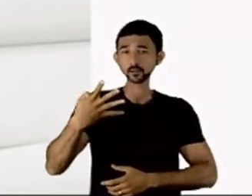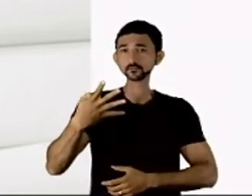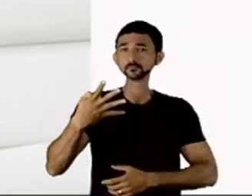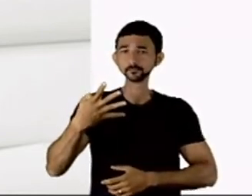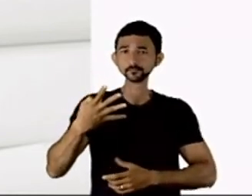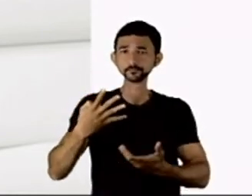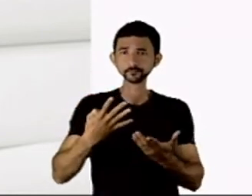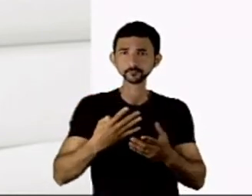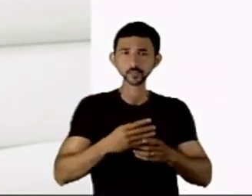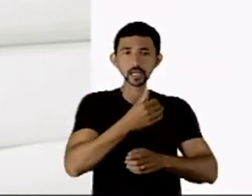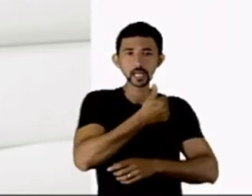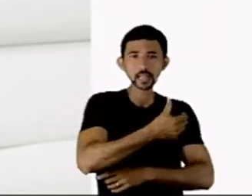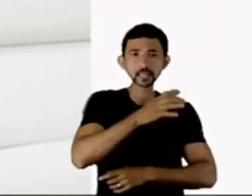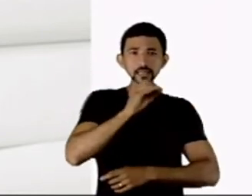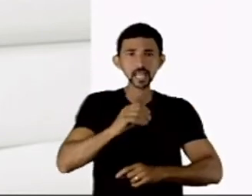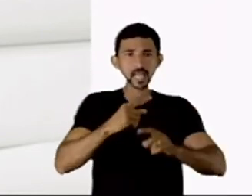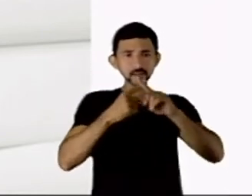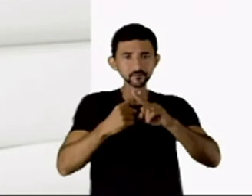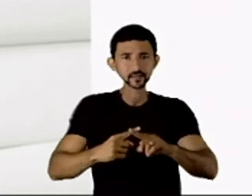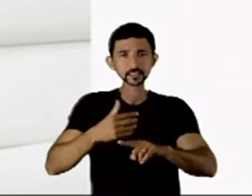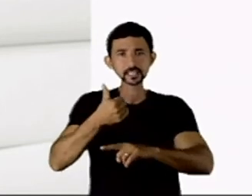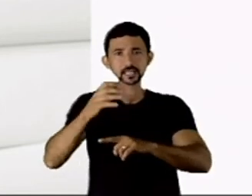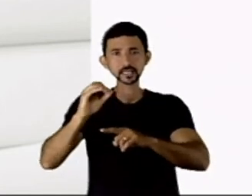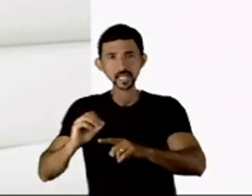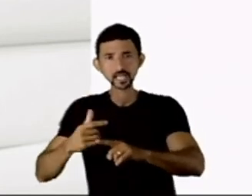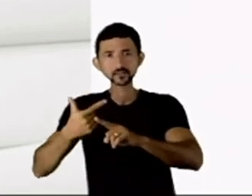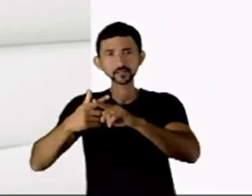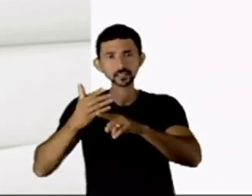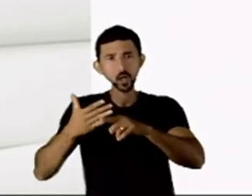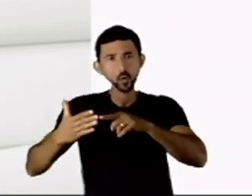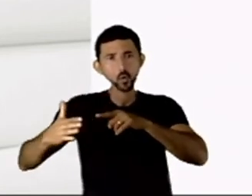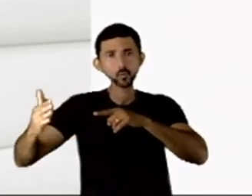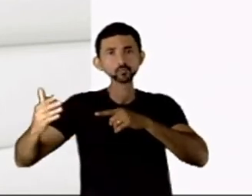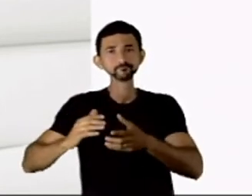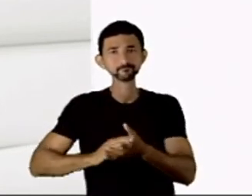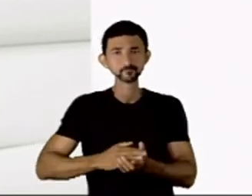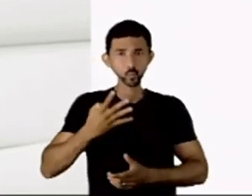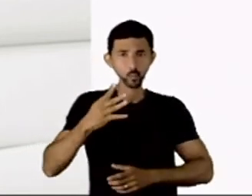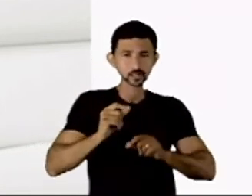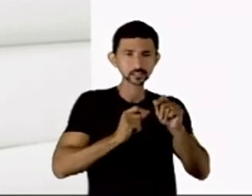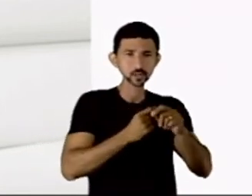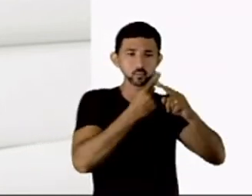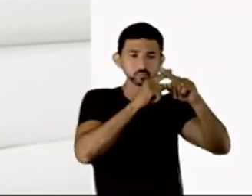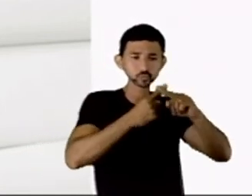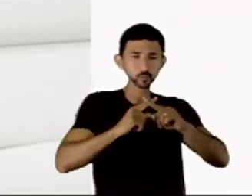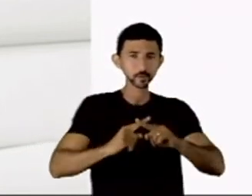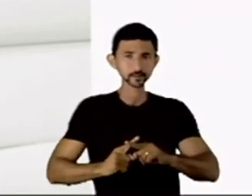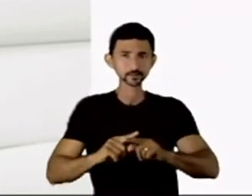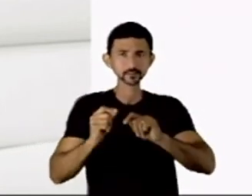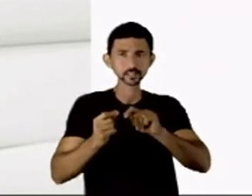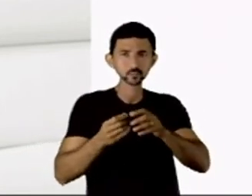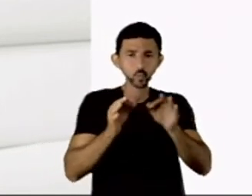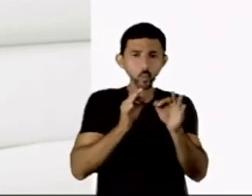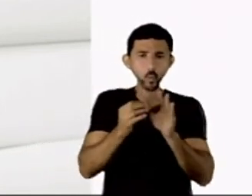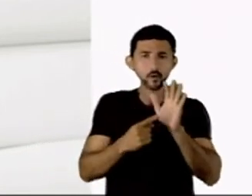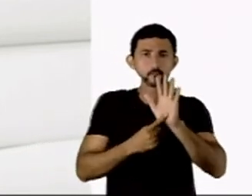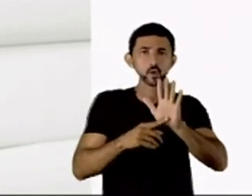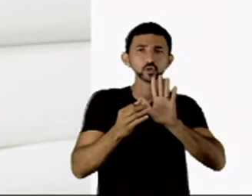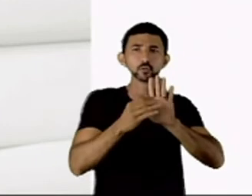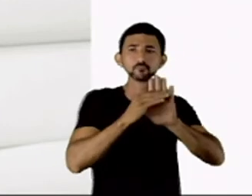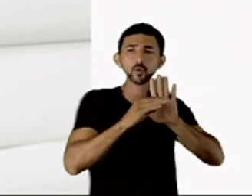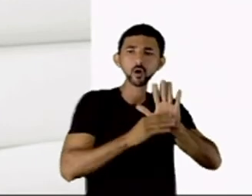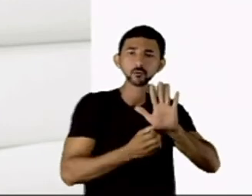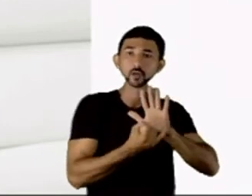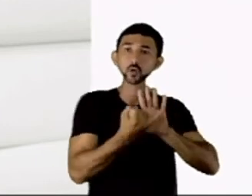fatores. Ou seja, o 10 se multiplica 4 vezes. Então, cada multiplicação nos expõe uma